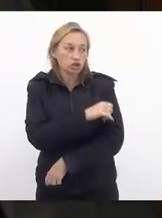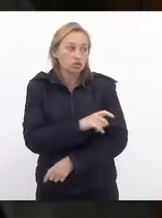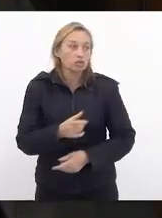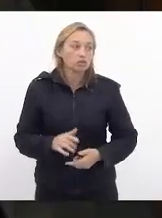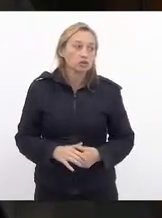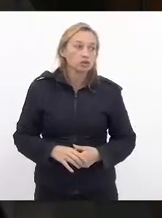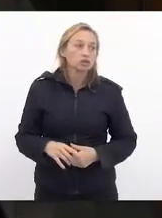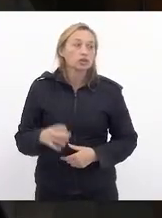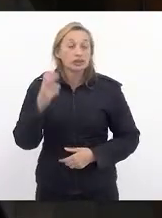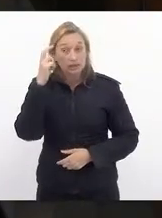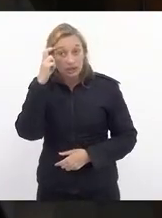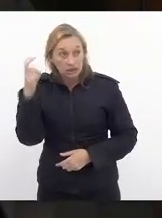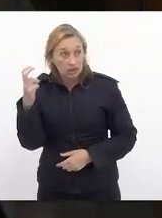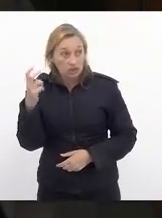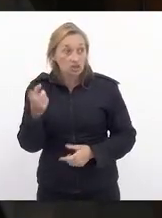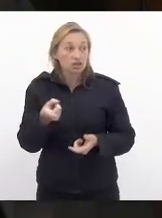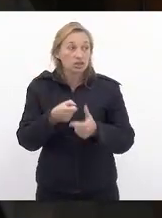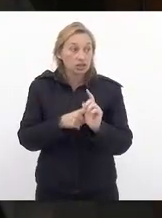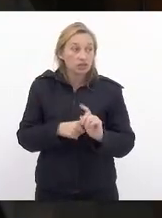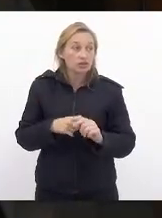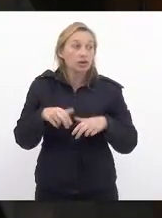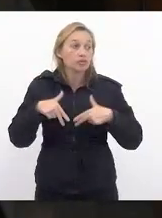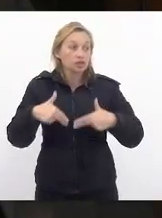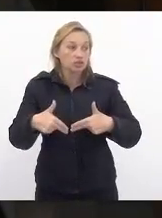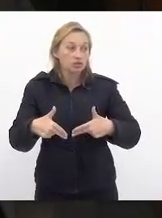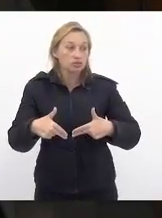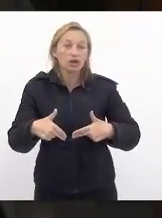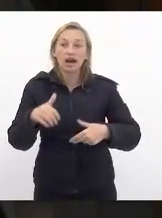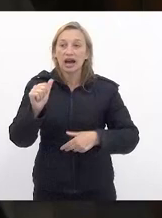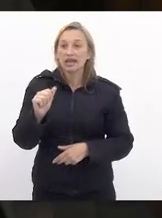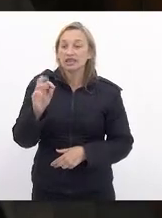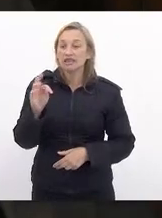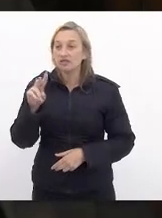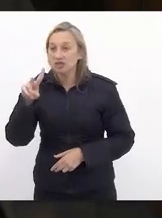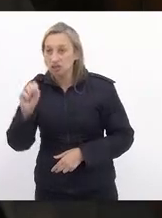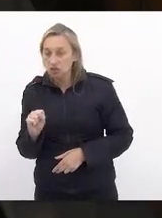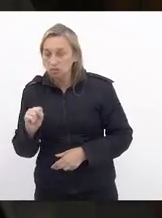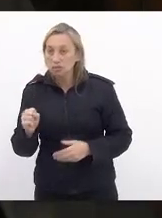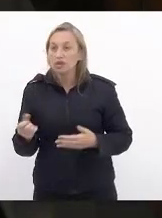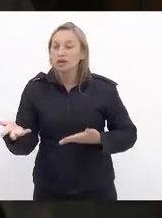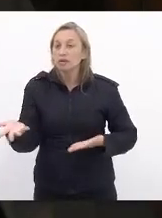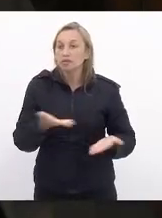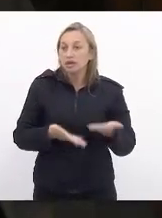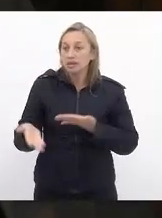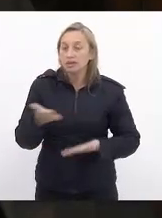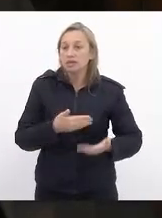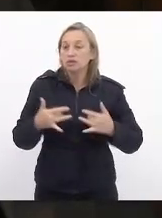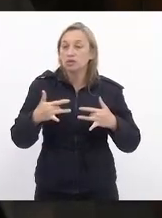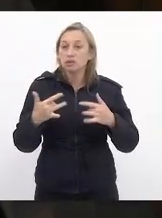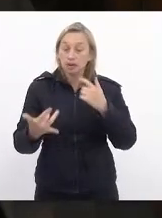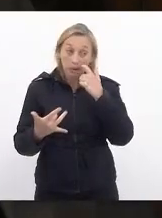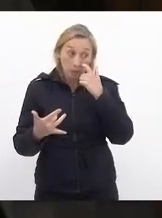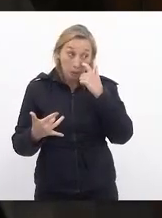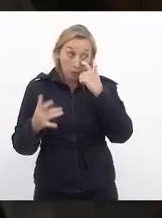muito a inteligência a militância ao ativismo enfim a participação solidária de Antônio Oscar